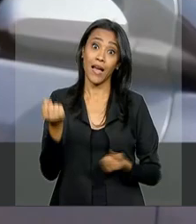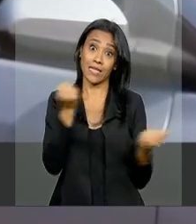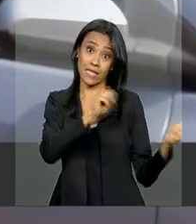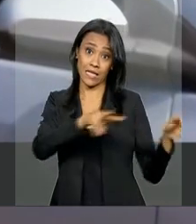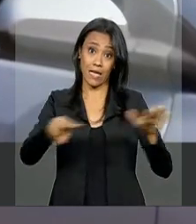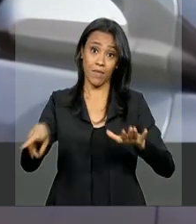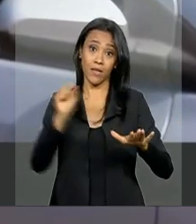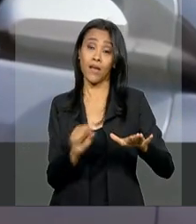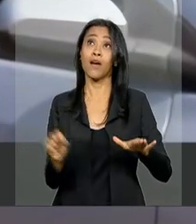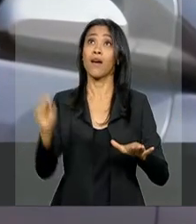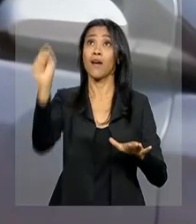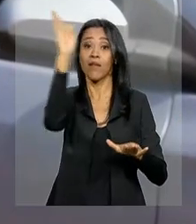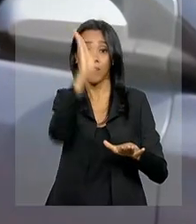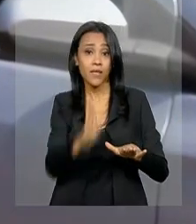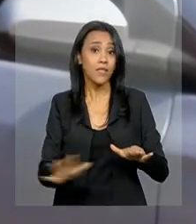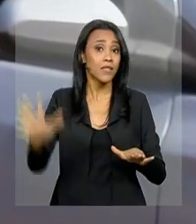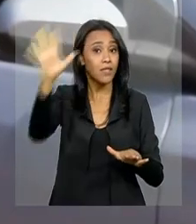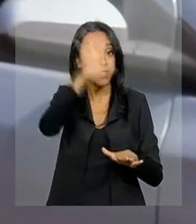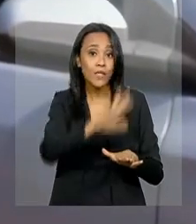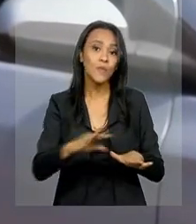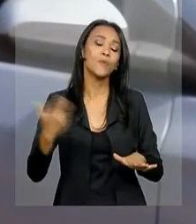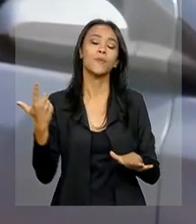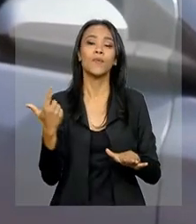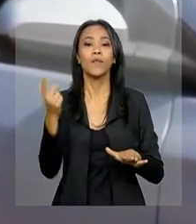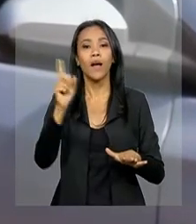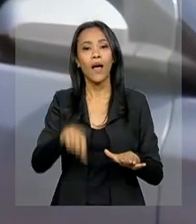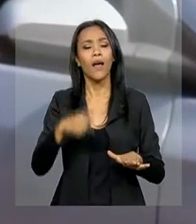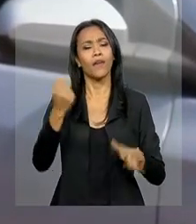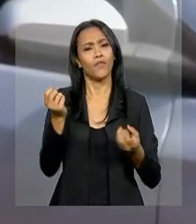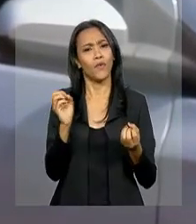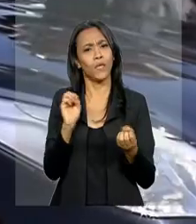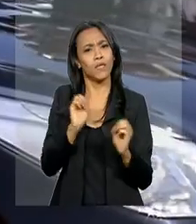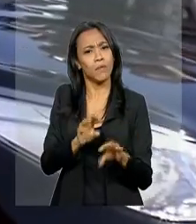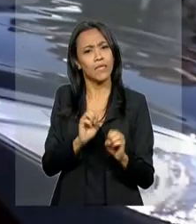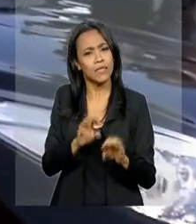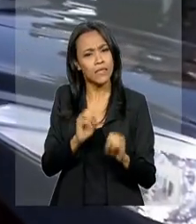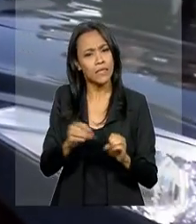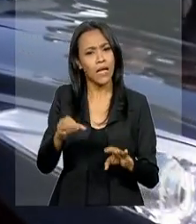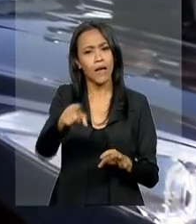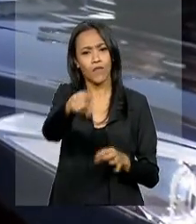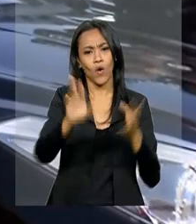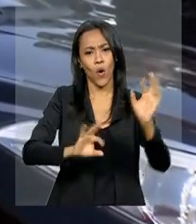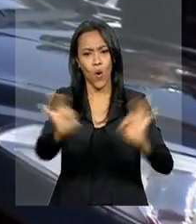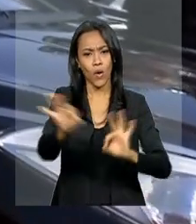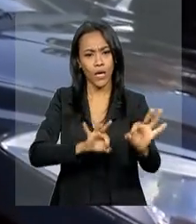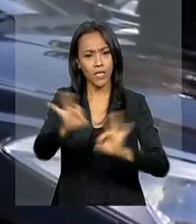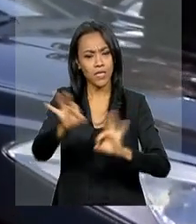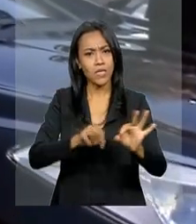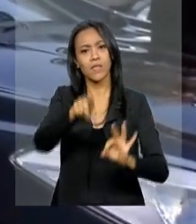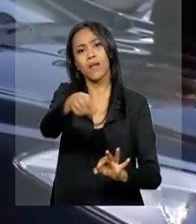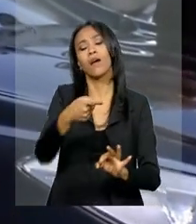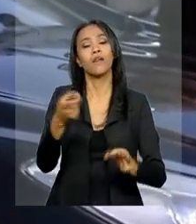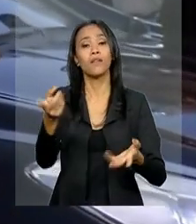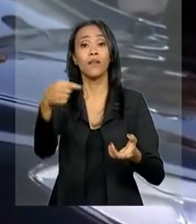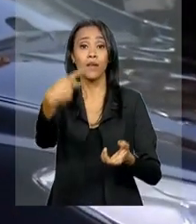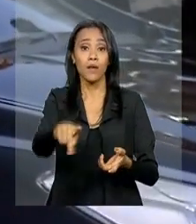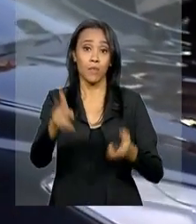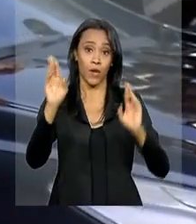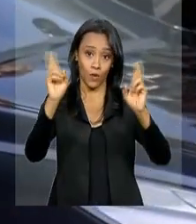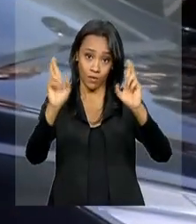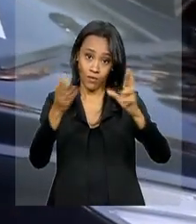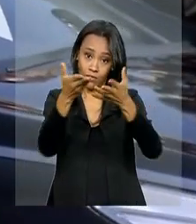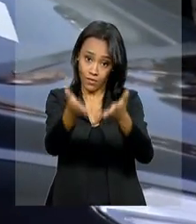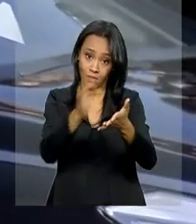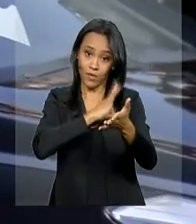Nacional do Trânsito, uma blitz educativa foi montada pela Polícia Rodoviária Federal, aqui na BR-040, no Distrito Federal,